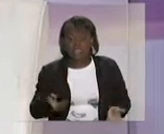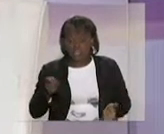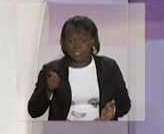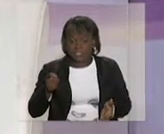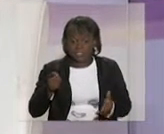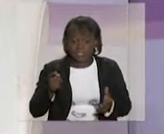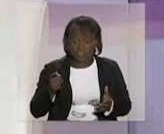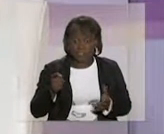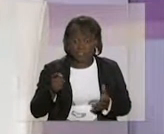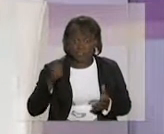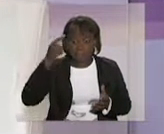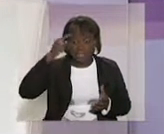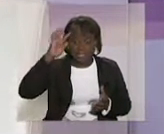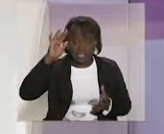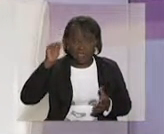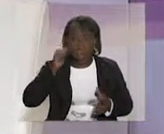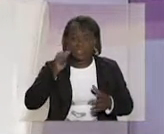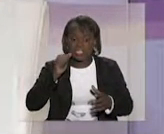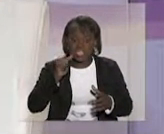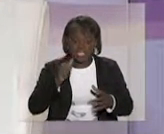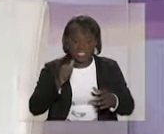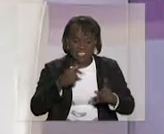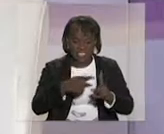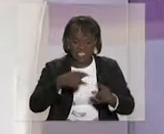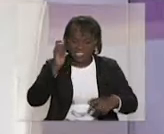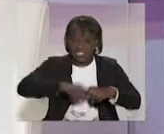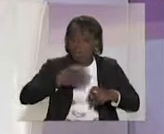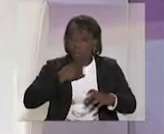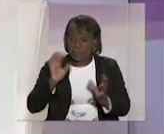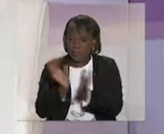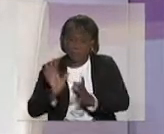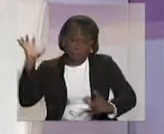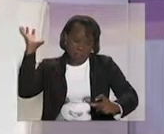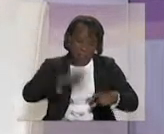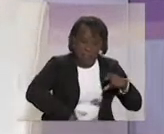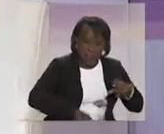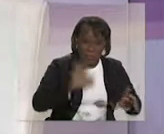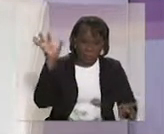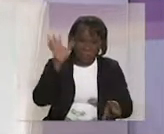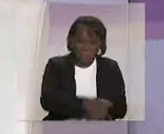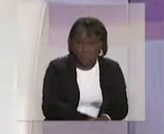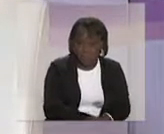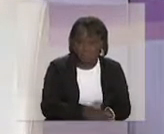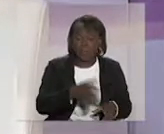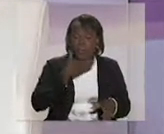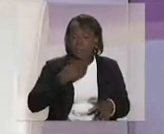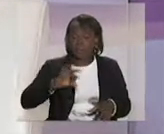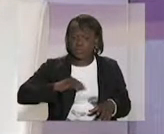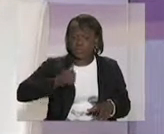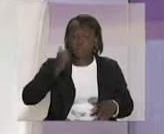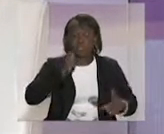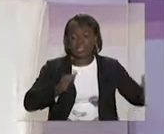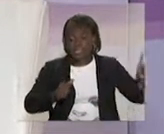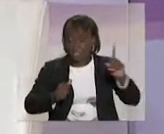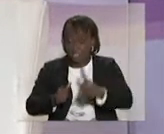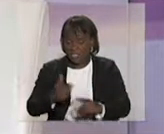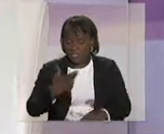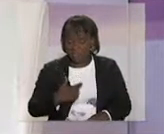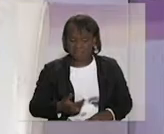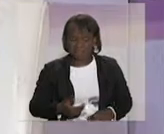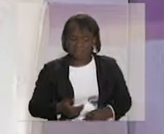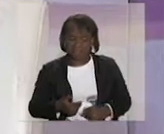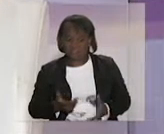Aí, se a gente pensar naquele caso do estupro coletivo que aconteceu esse ano, e como o primeiro delegado, né, responsável por esse caso